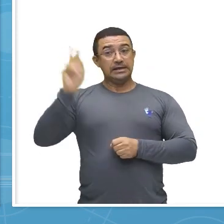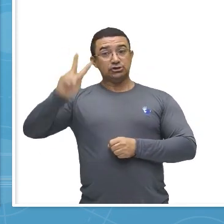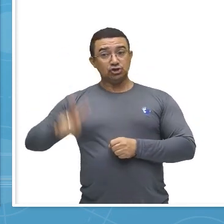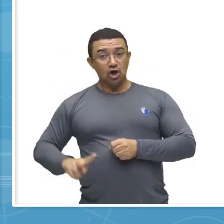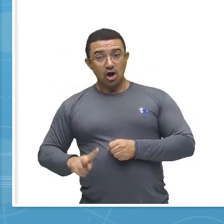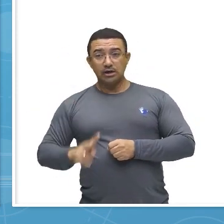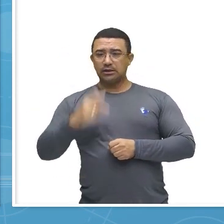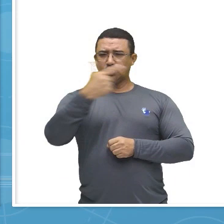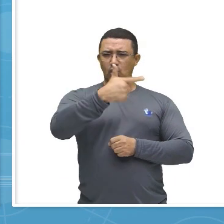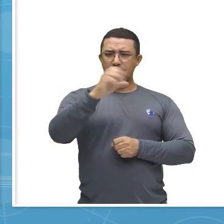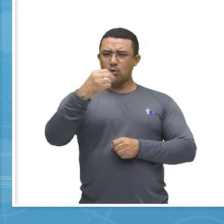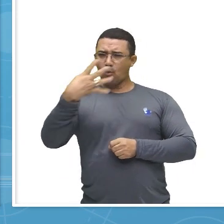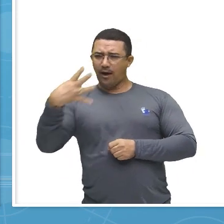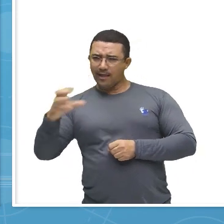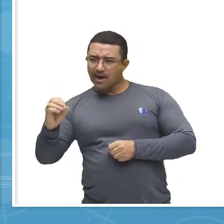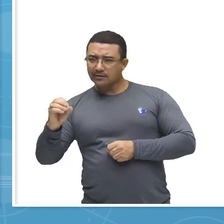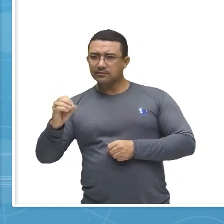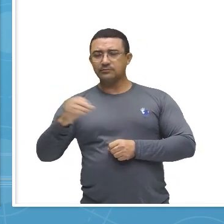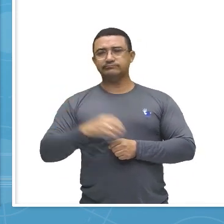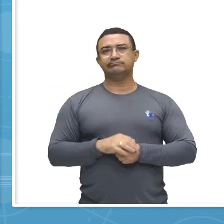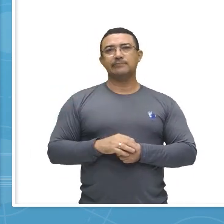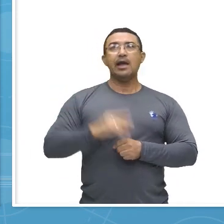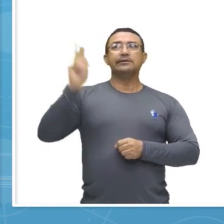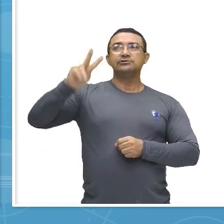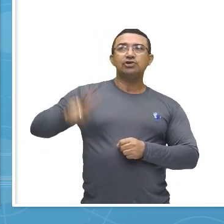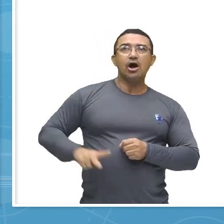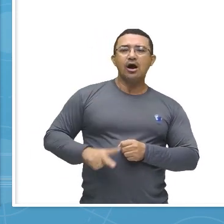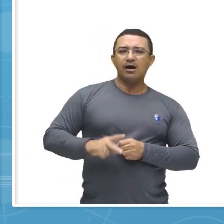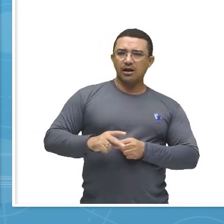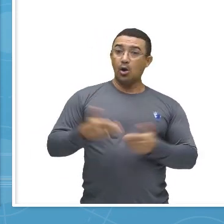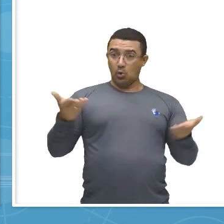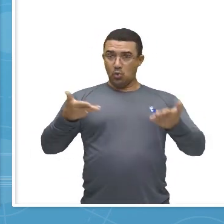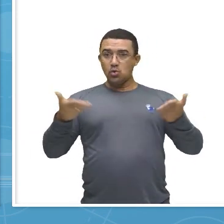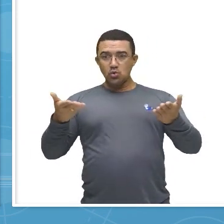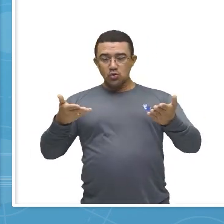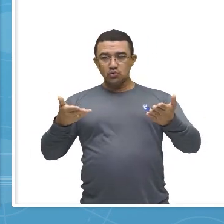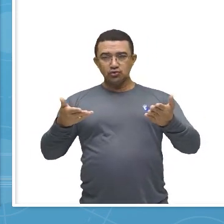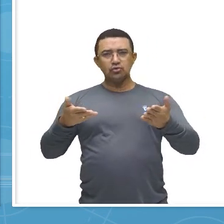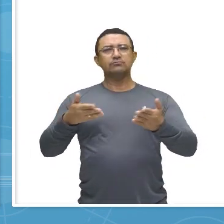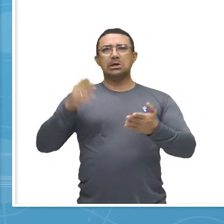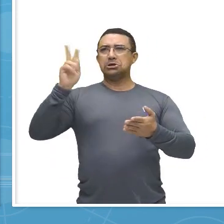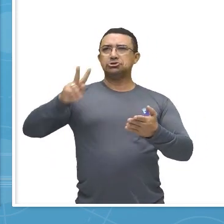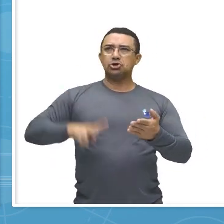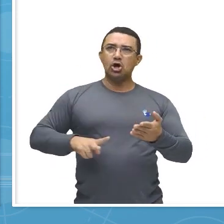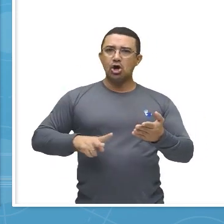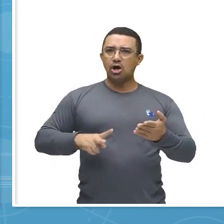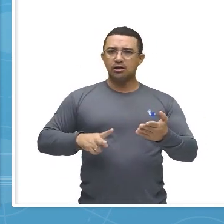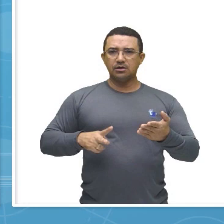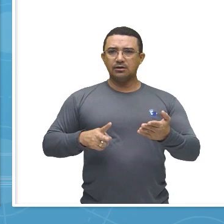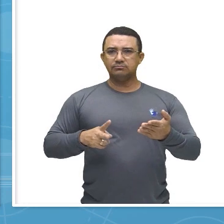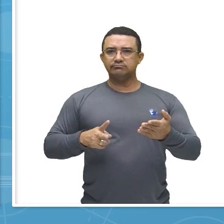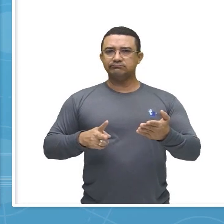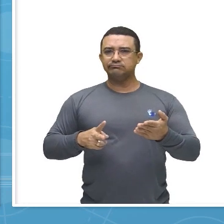passa em 2040, essa história se passa nos tempos atuais, essa história se passa